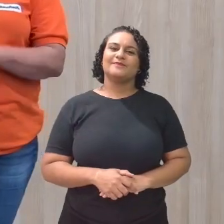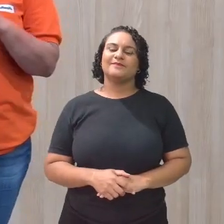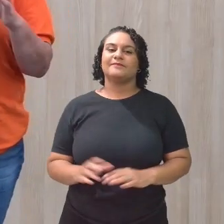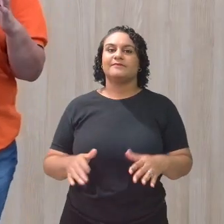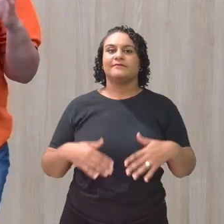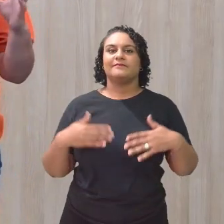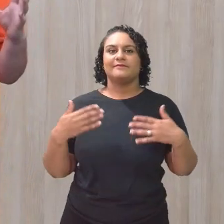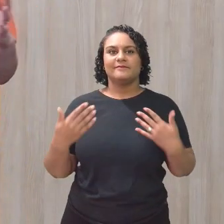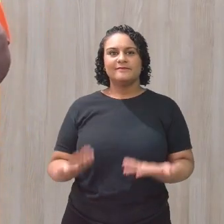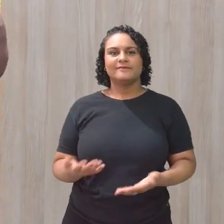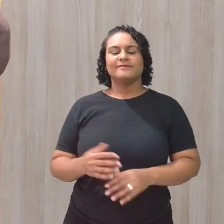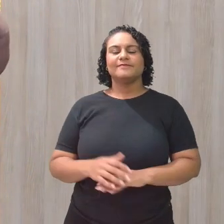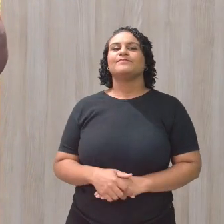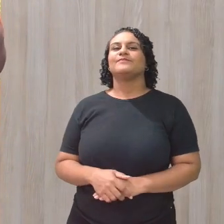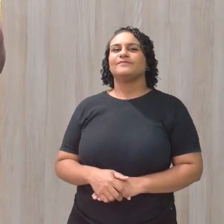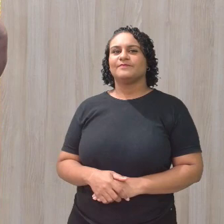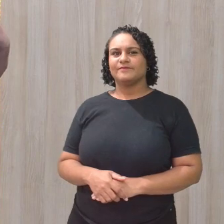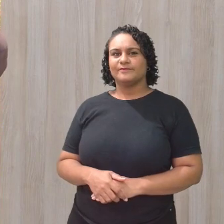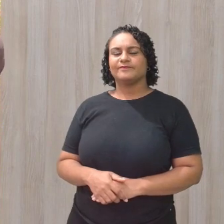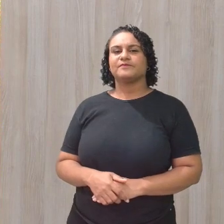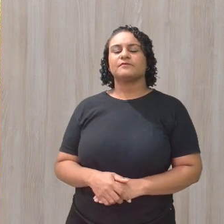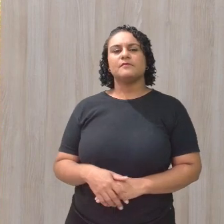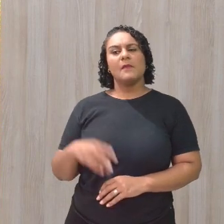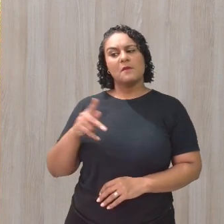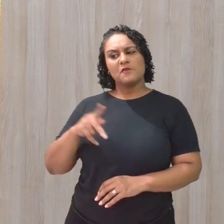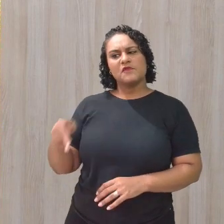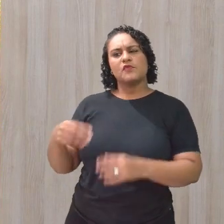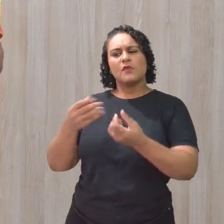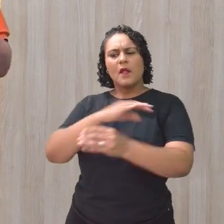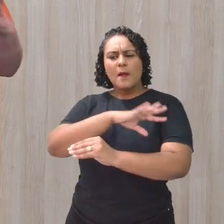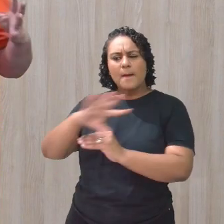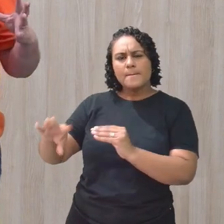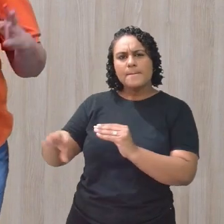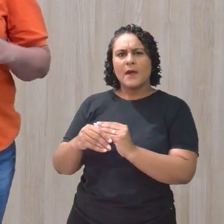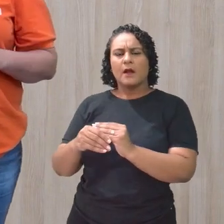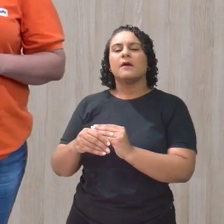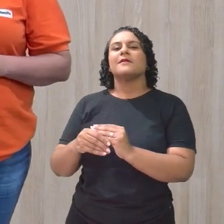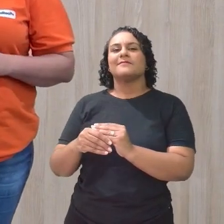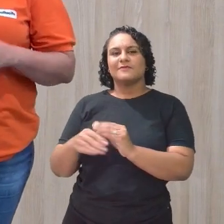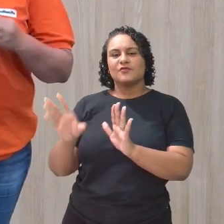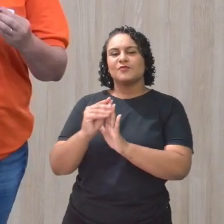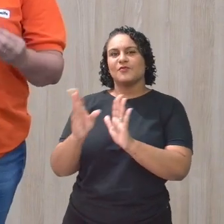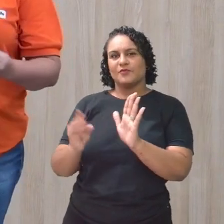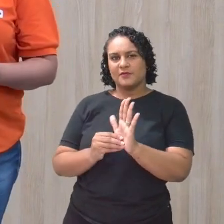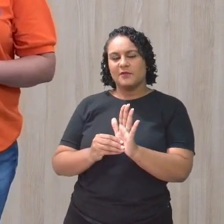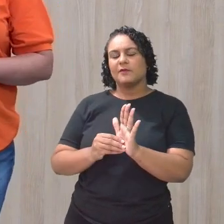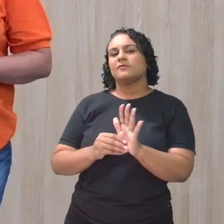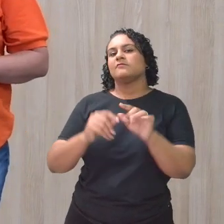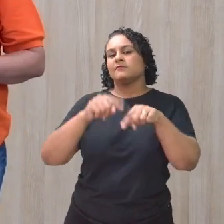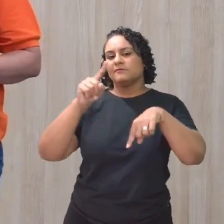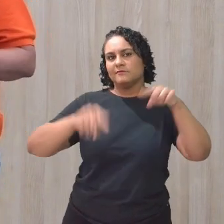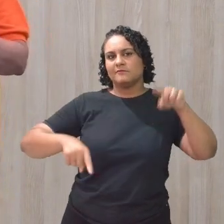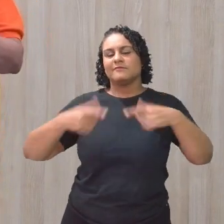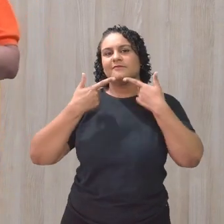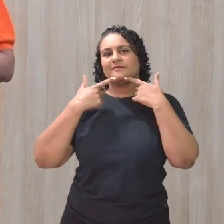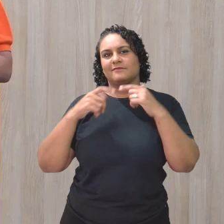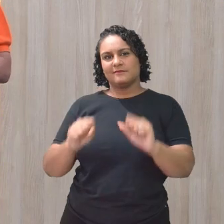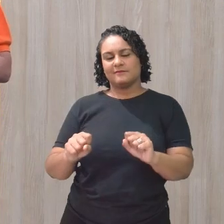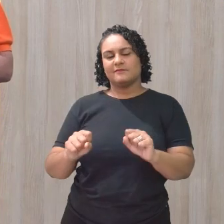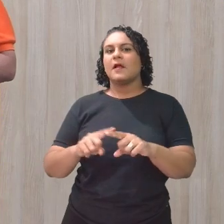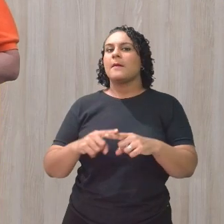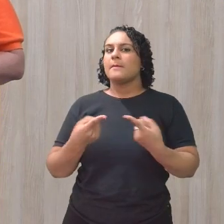ela com seu carisma passa assim a visão dela, não é? Sobre a língua portuguesa, a variação linguística. Mas